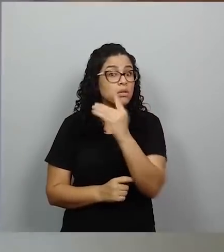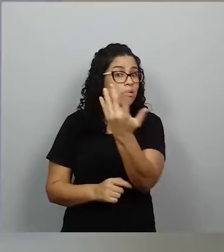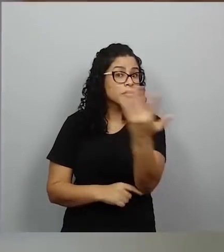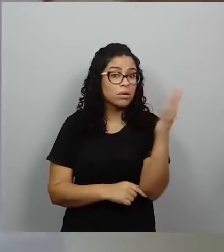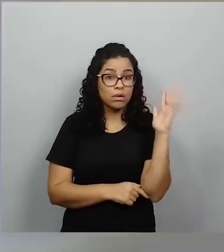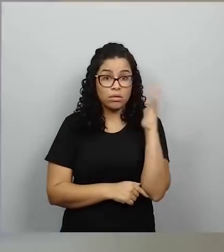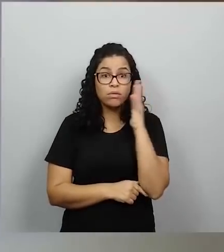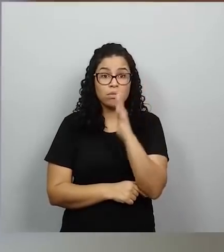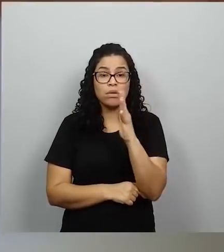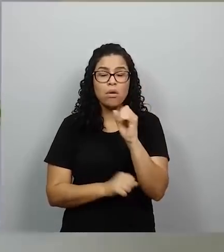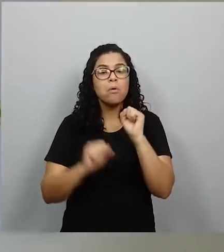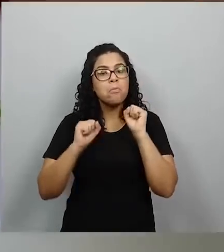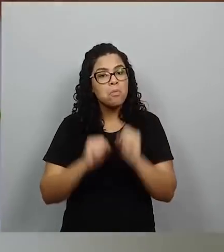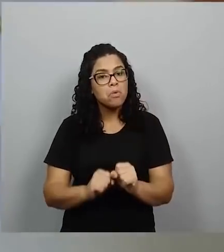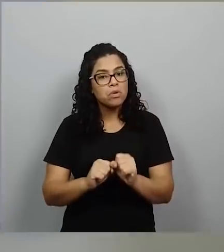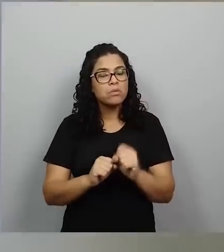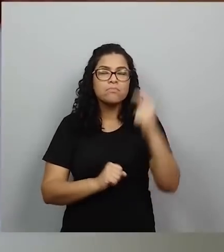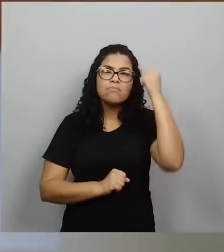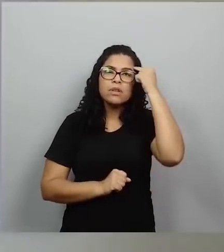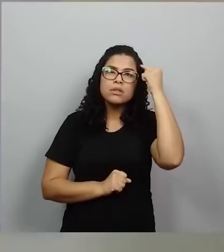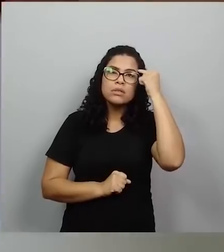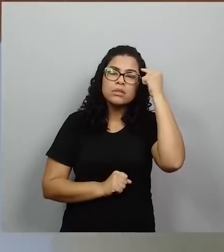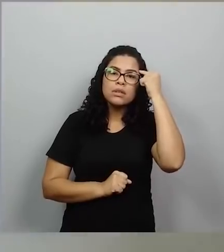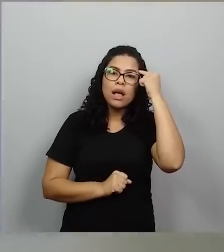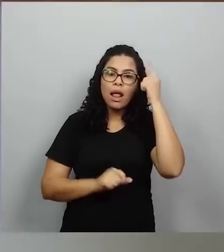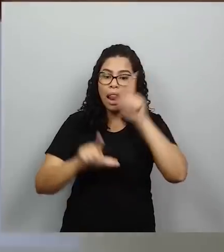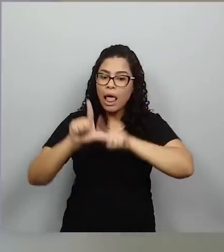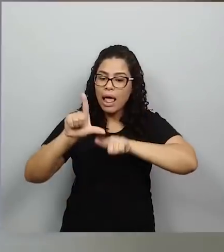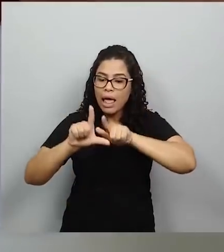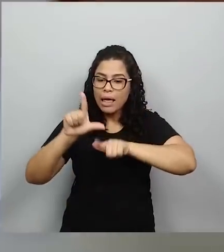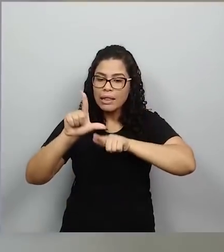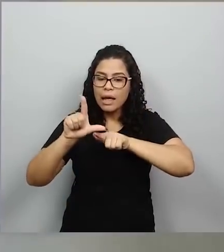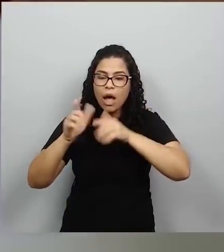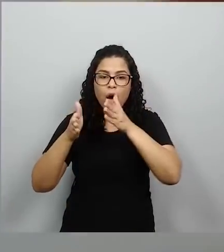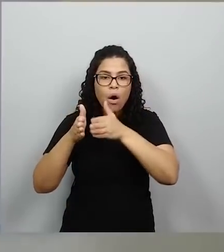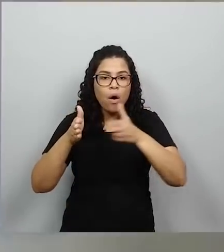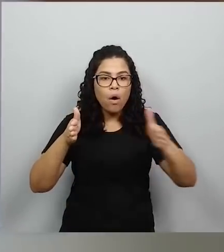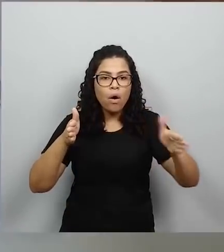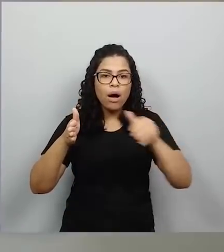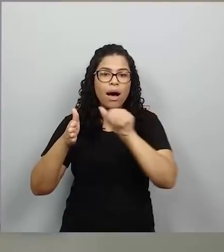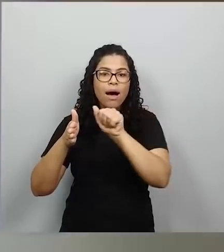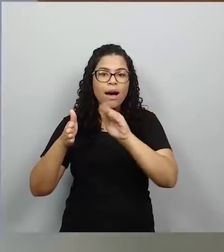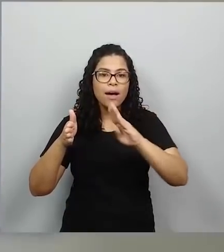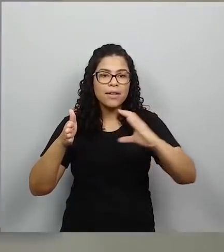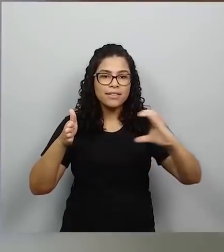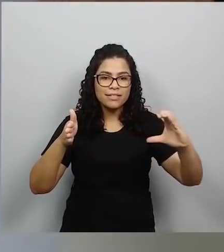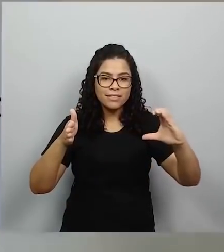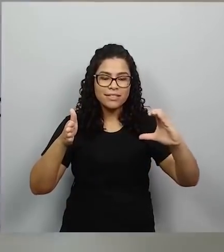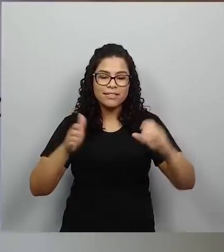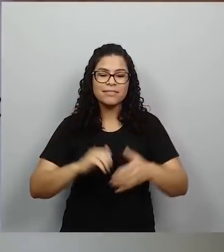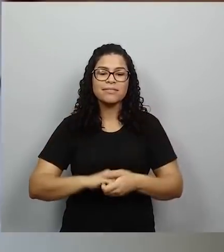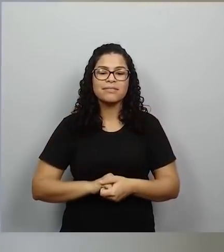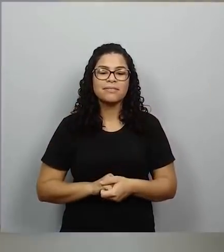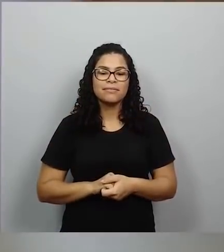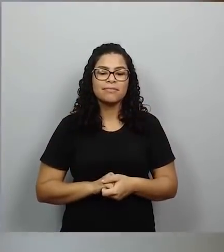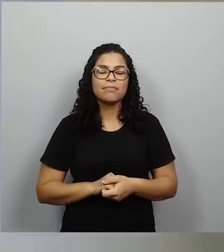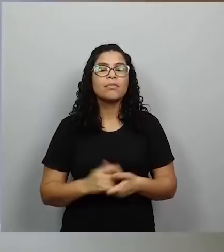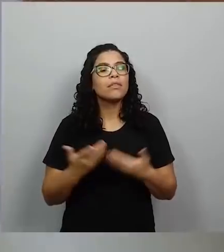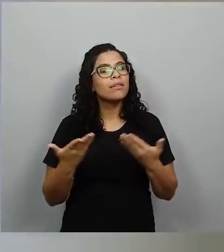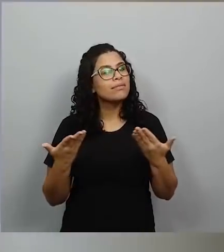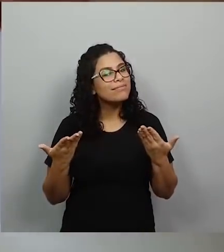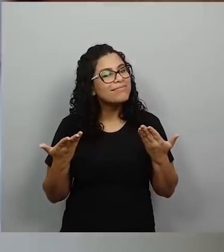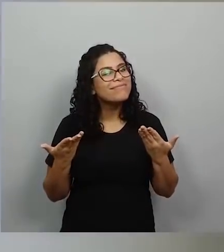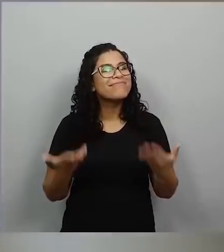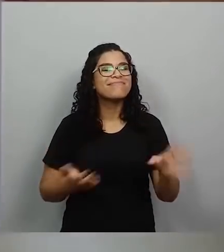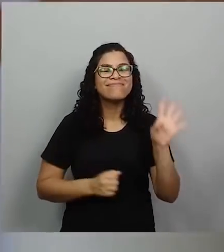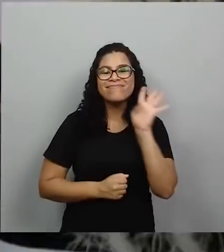a natureza, nós podemos pensar sobre o som das letras, sobre a ordem alfabética. Ah, tem